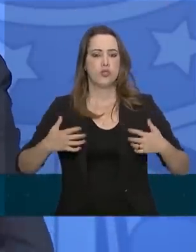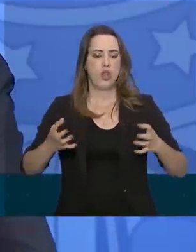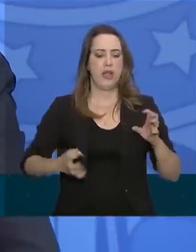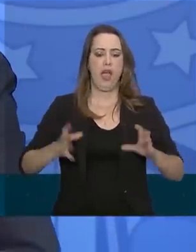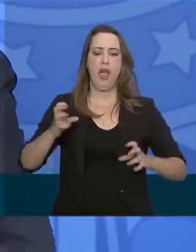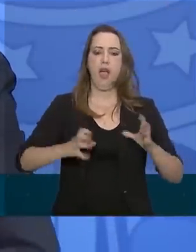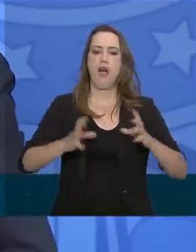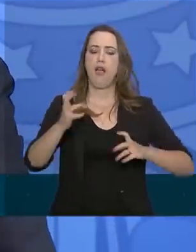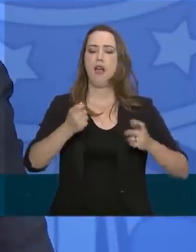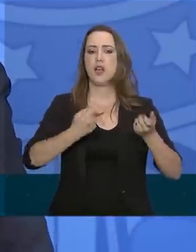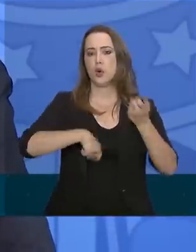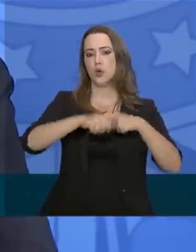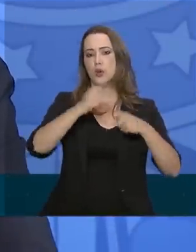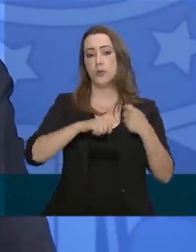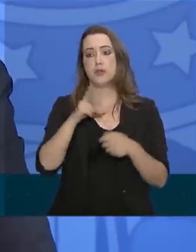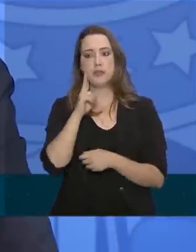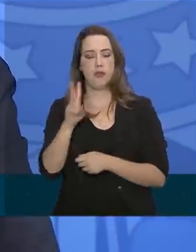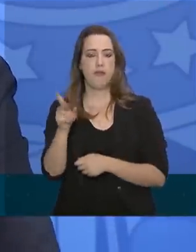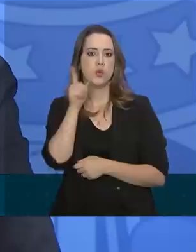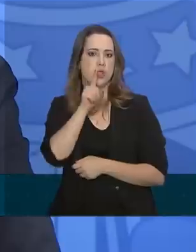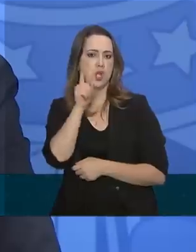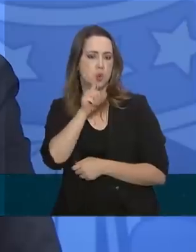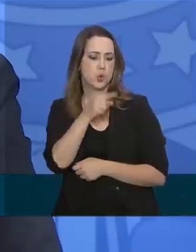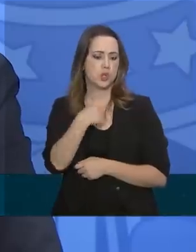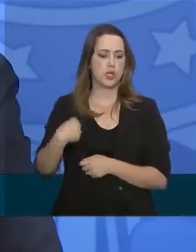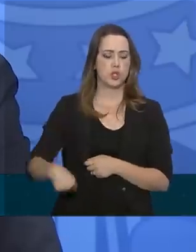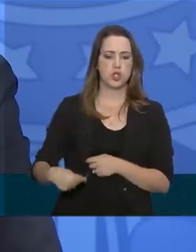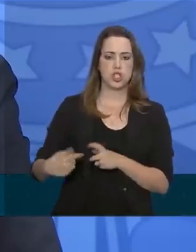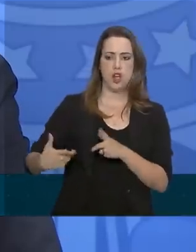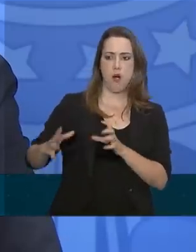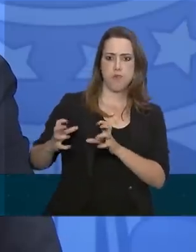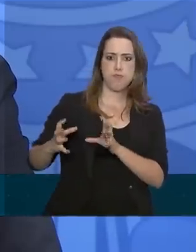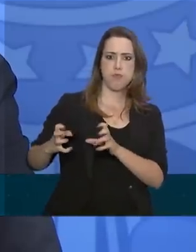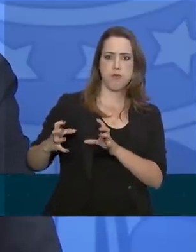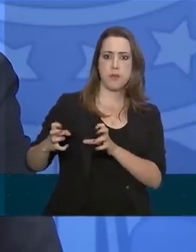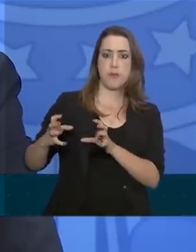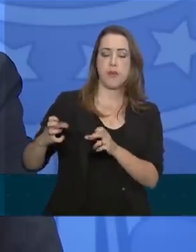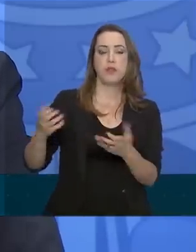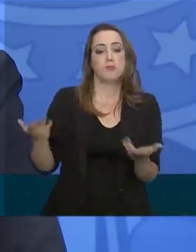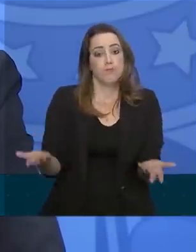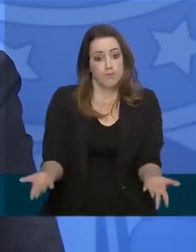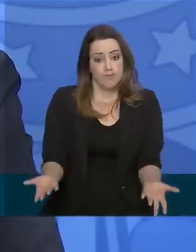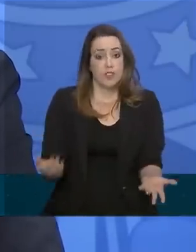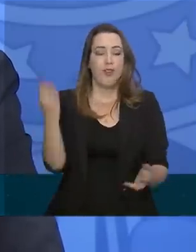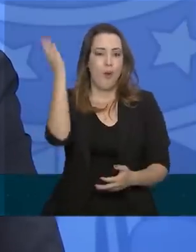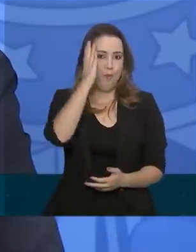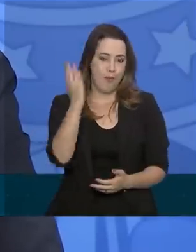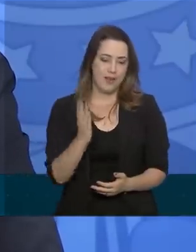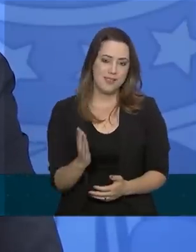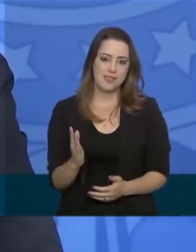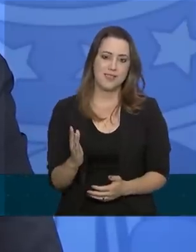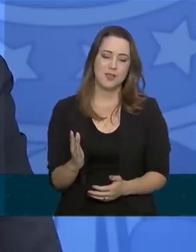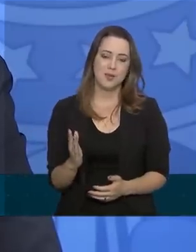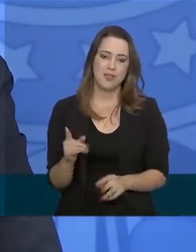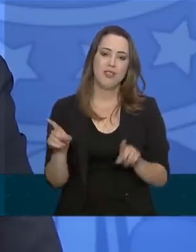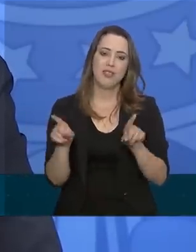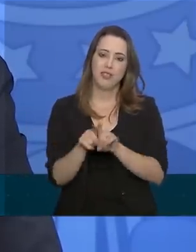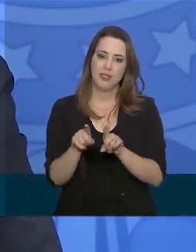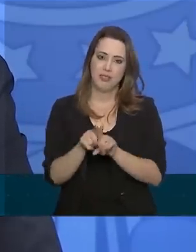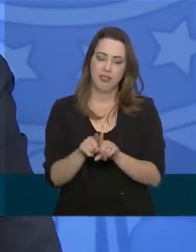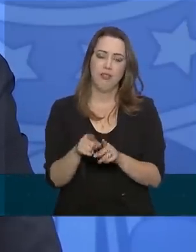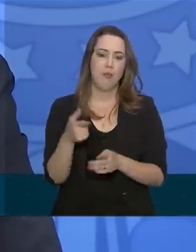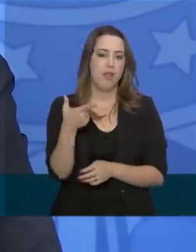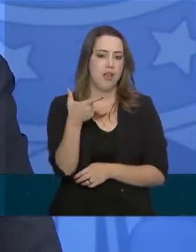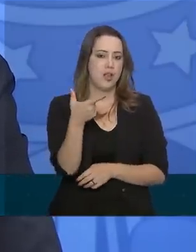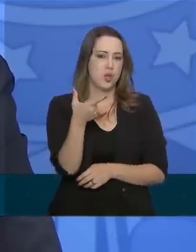estados unidos e china uma queda-de-braço aí e no brasil tem 200 e